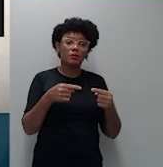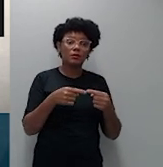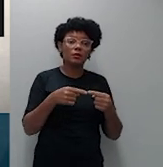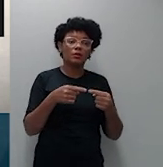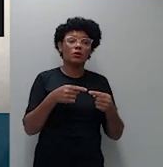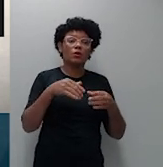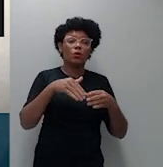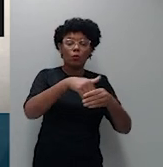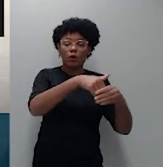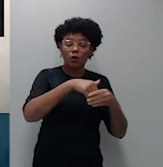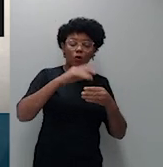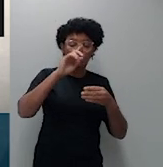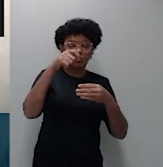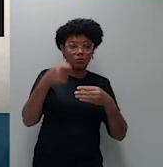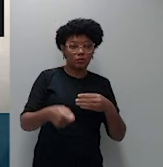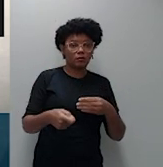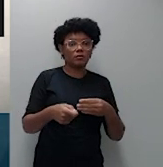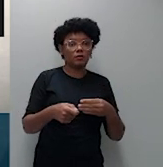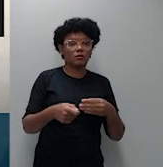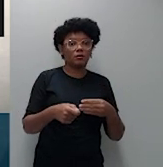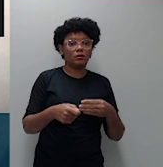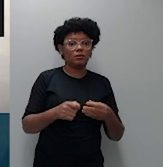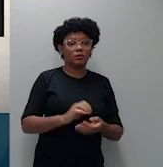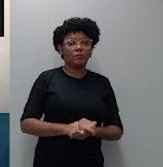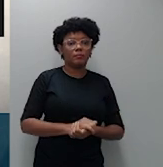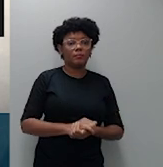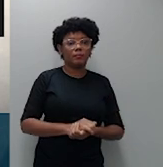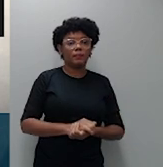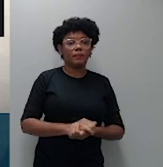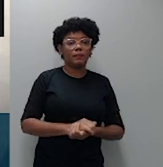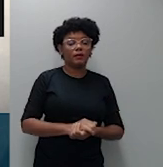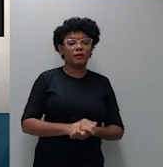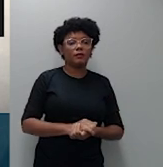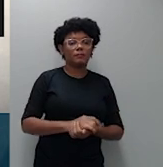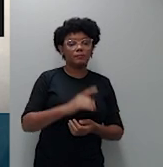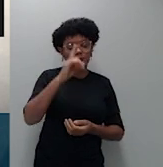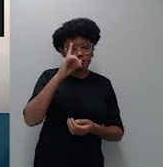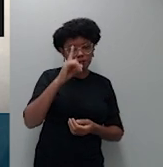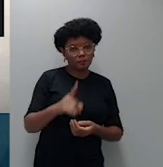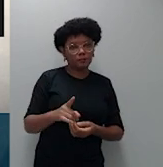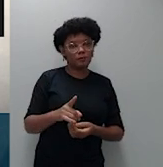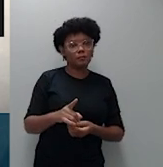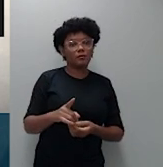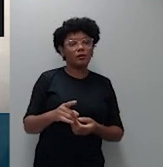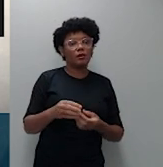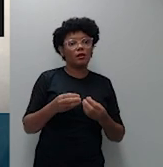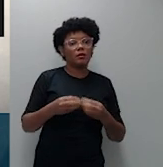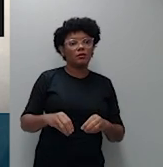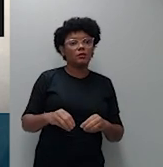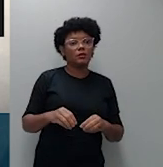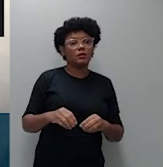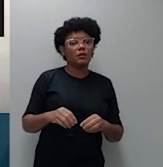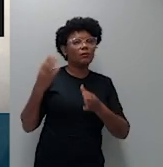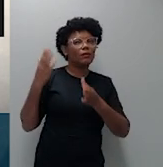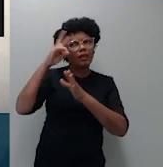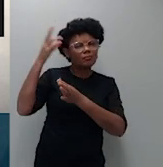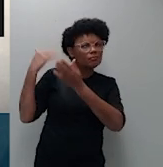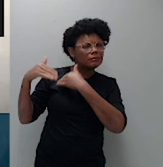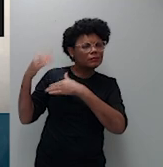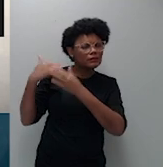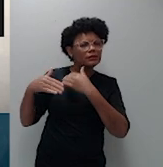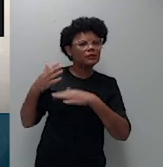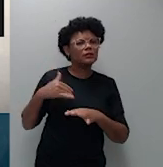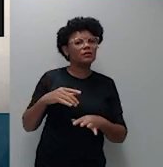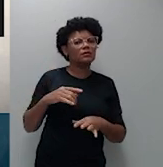turma que mandou baixar em diligência diligência não causa prejuízo Eu me recordo que nós suspenderemos